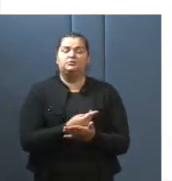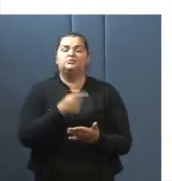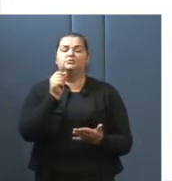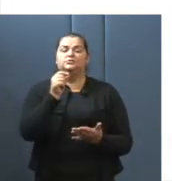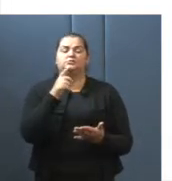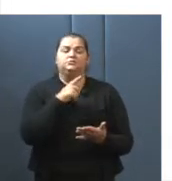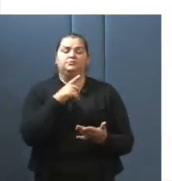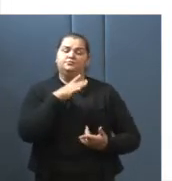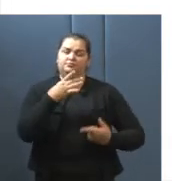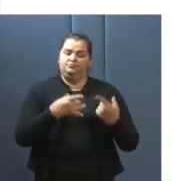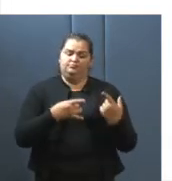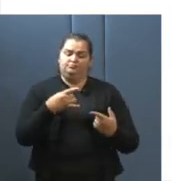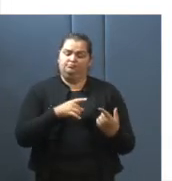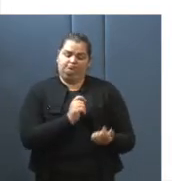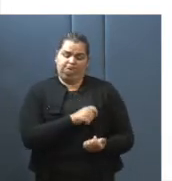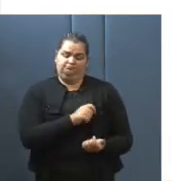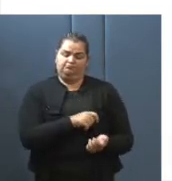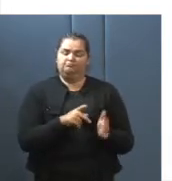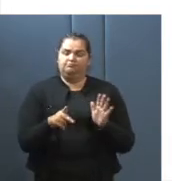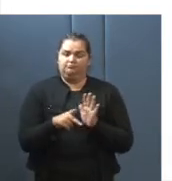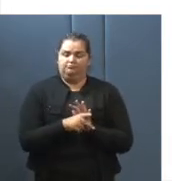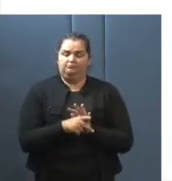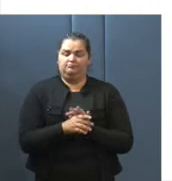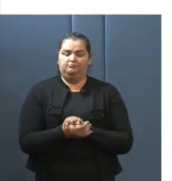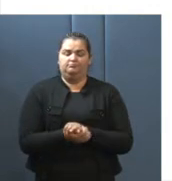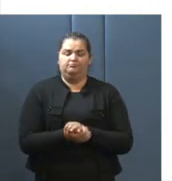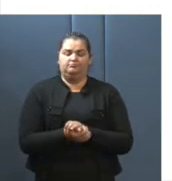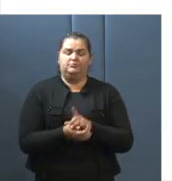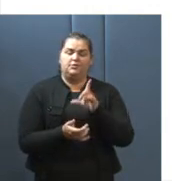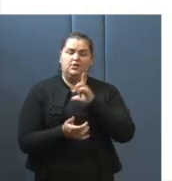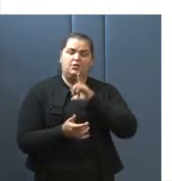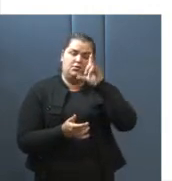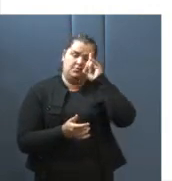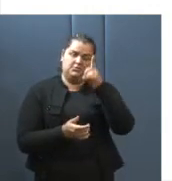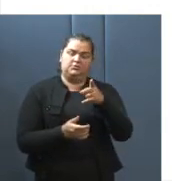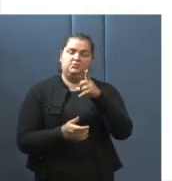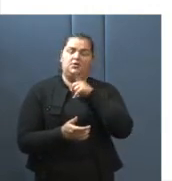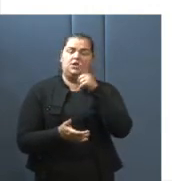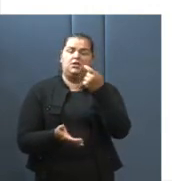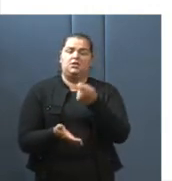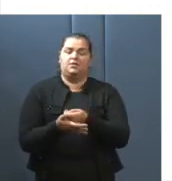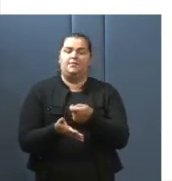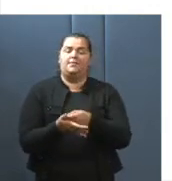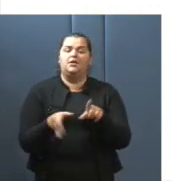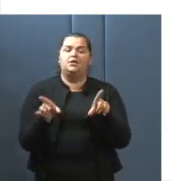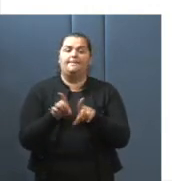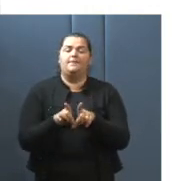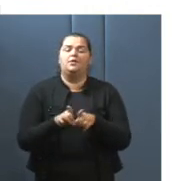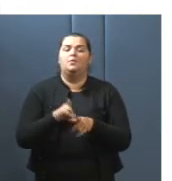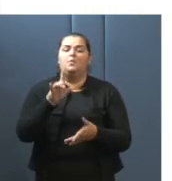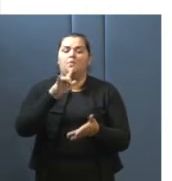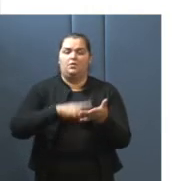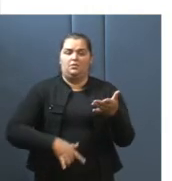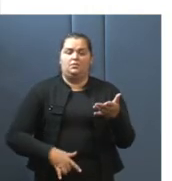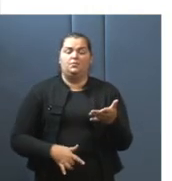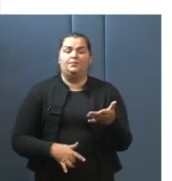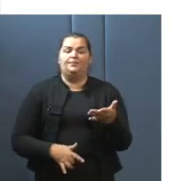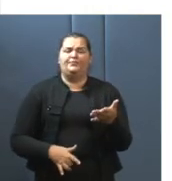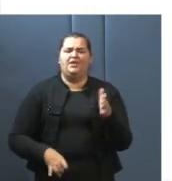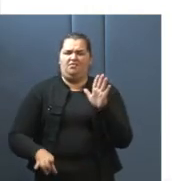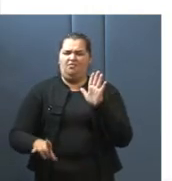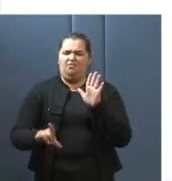caso de inadimplimento dessa obrigação que é firmada, também consta do contrato de rescalonamento, a